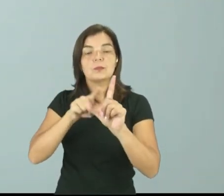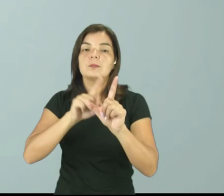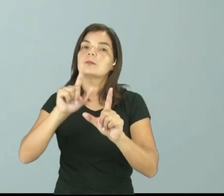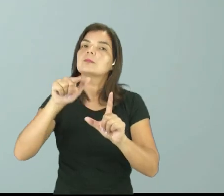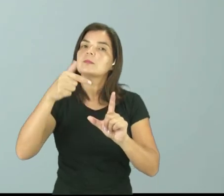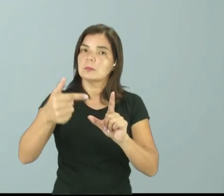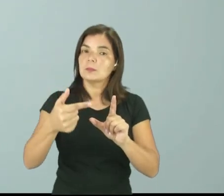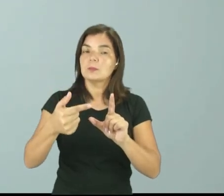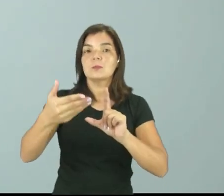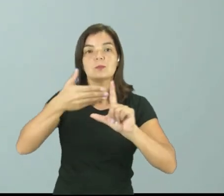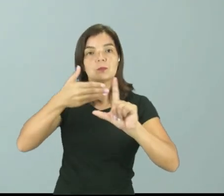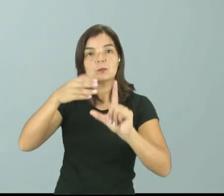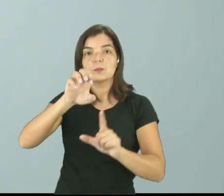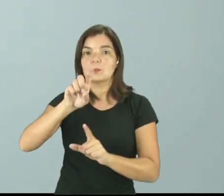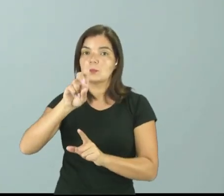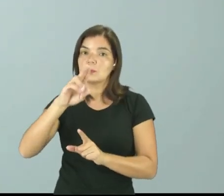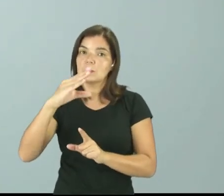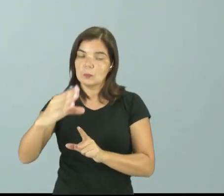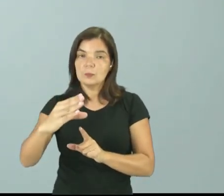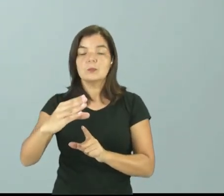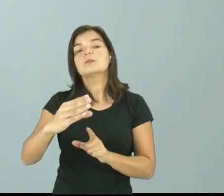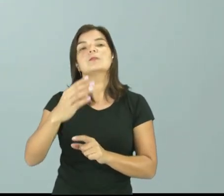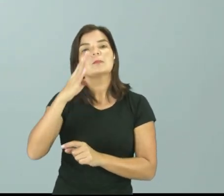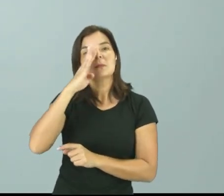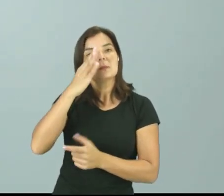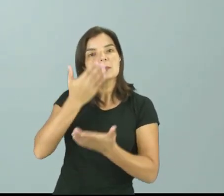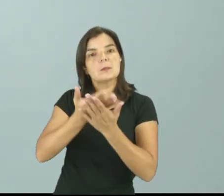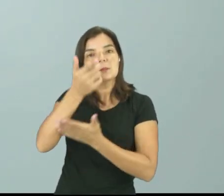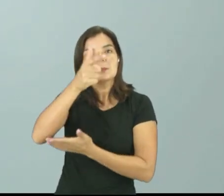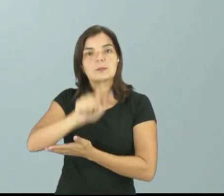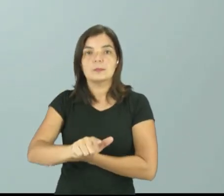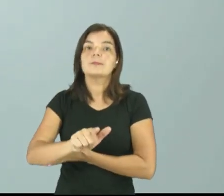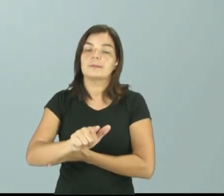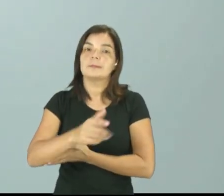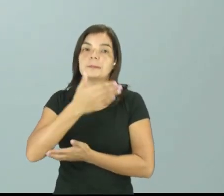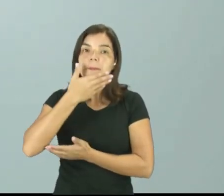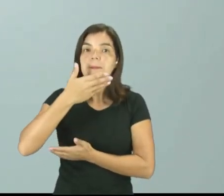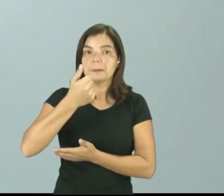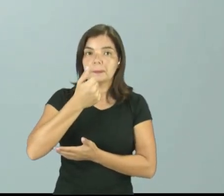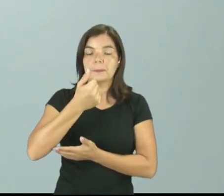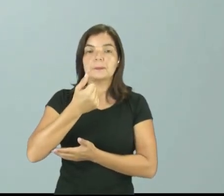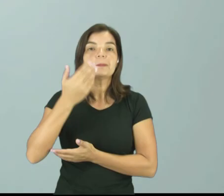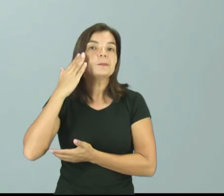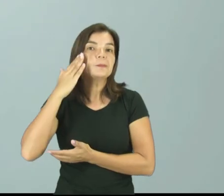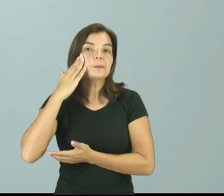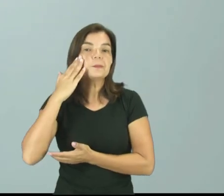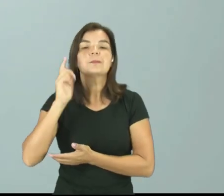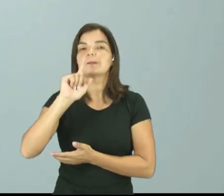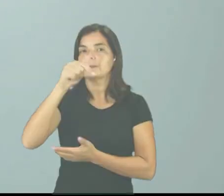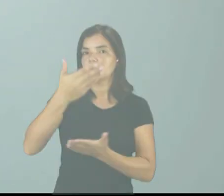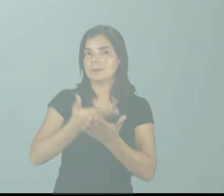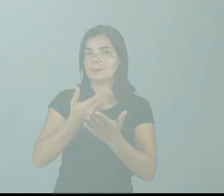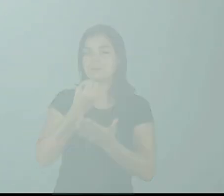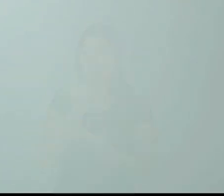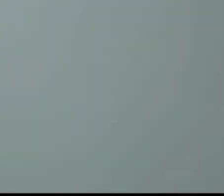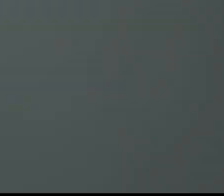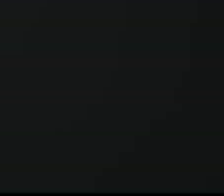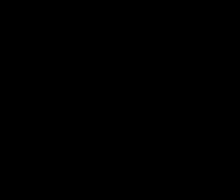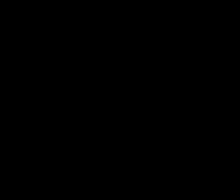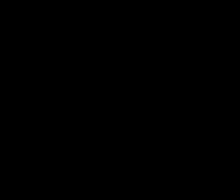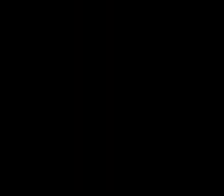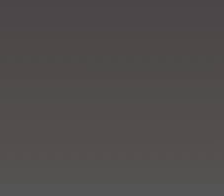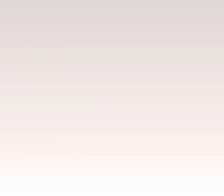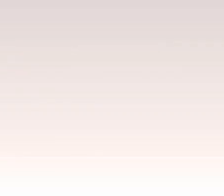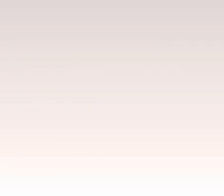Depois compareça na plataforma da Secretaria, assista essa aula novamente para melhor consolidar o conteúdo. Até a próxima e bons estudos!